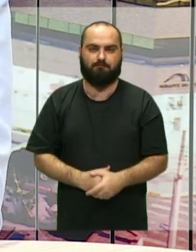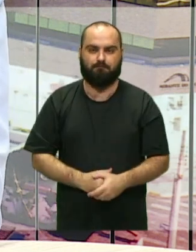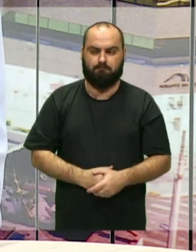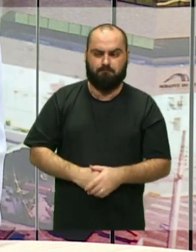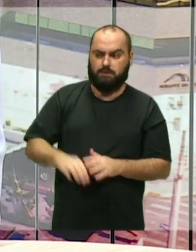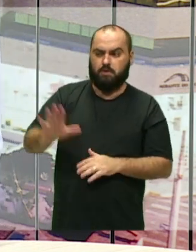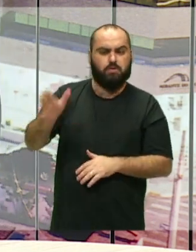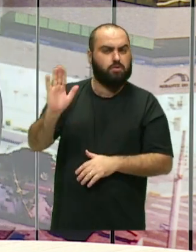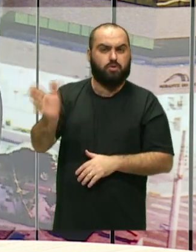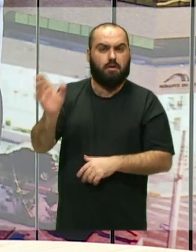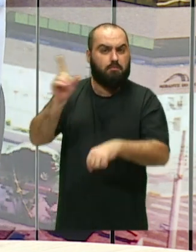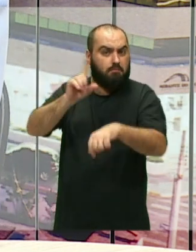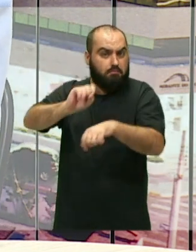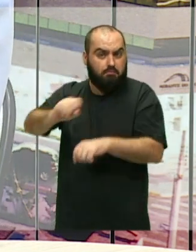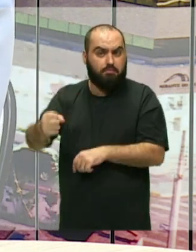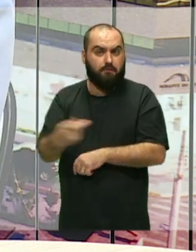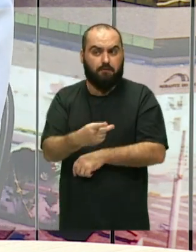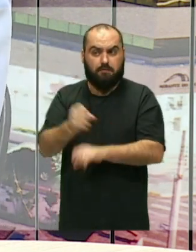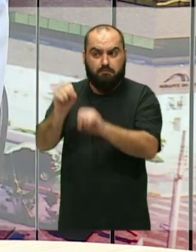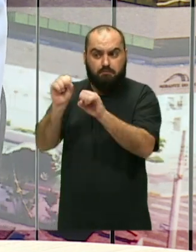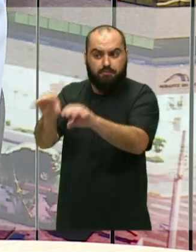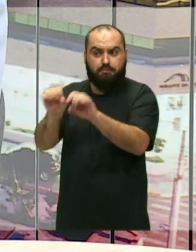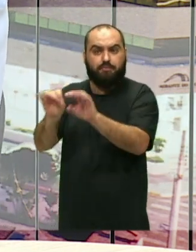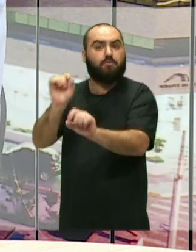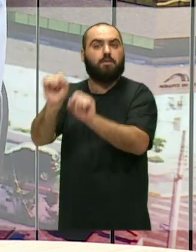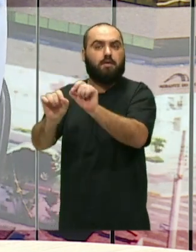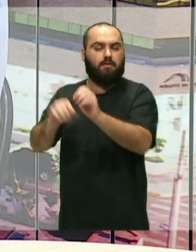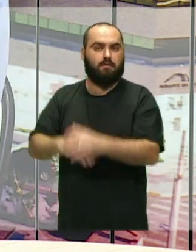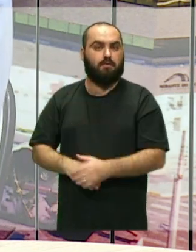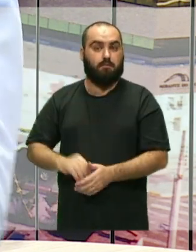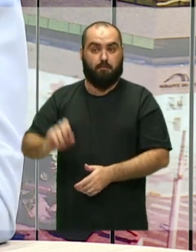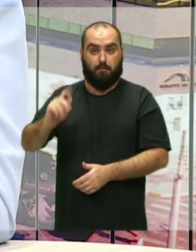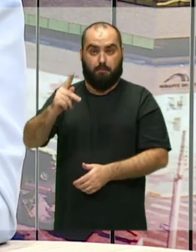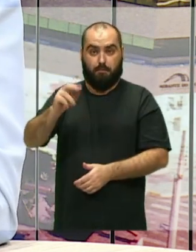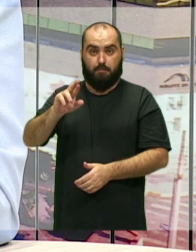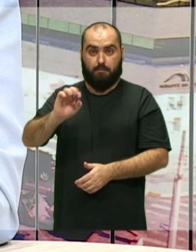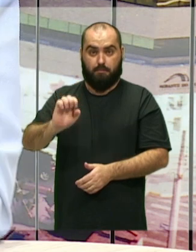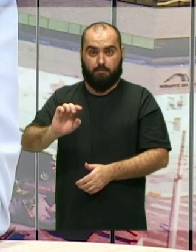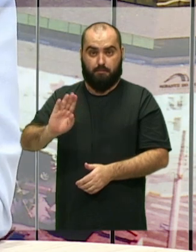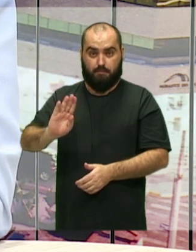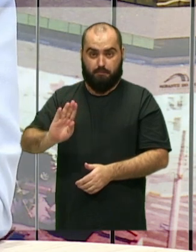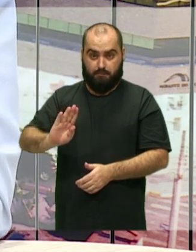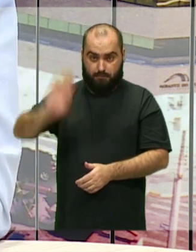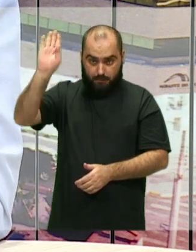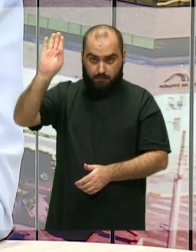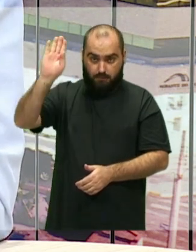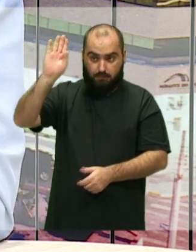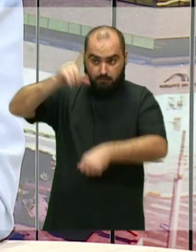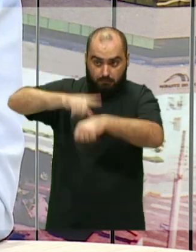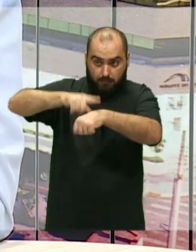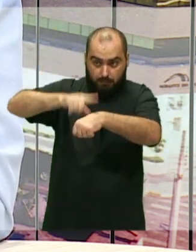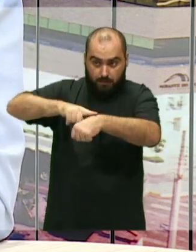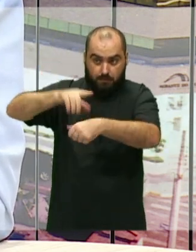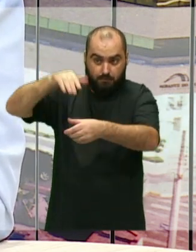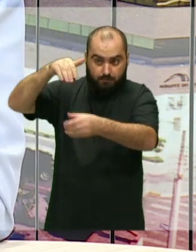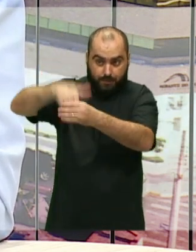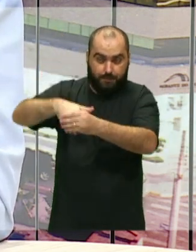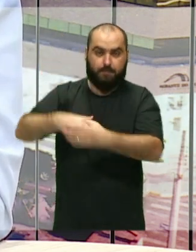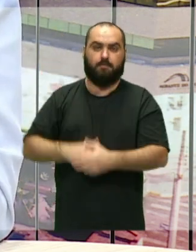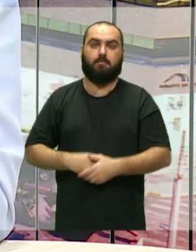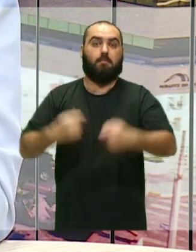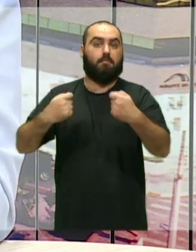ensina que o vereador Mirim é o pré-candidato a época no durante o período de eleição precisava